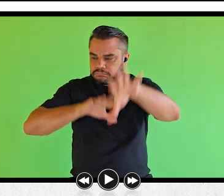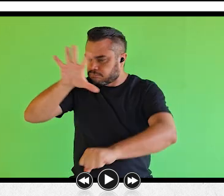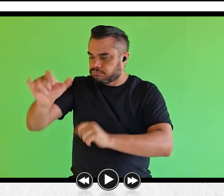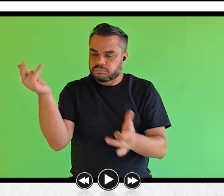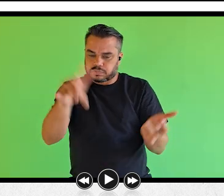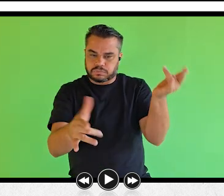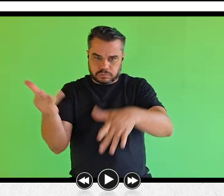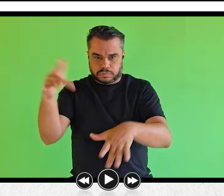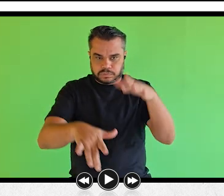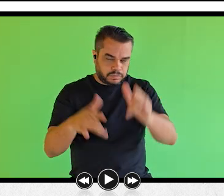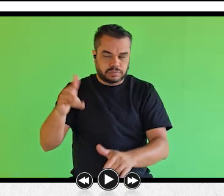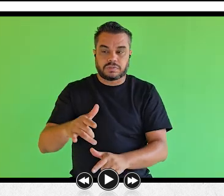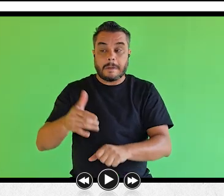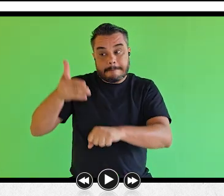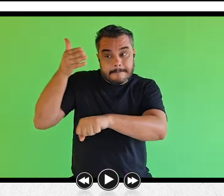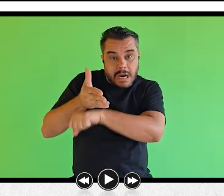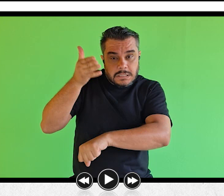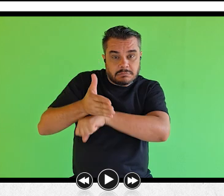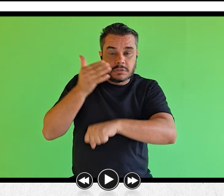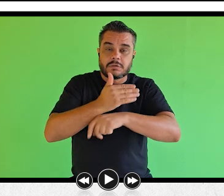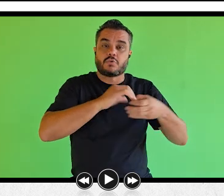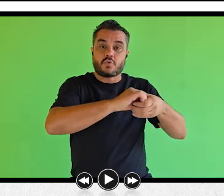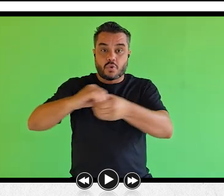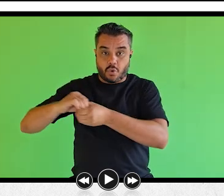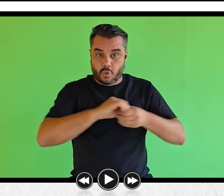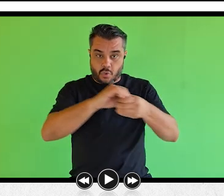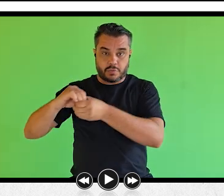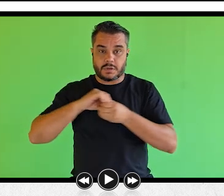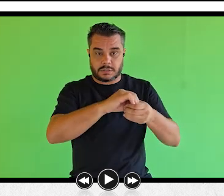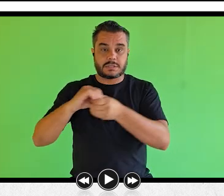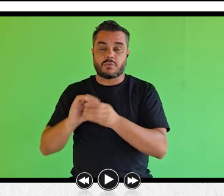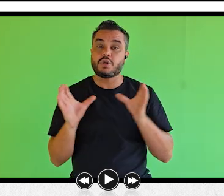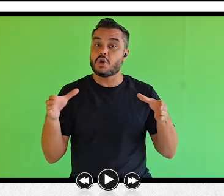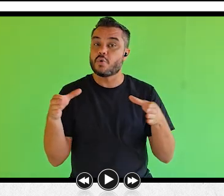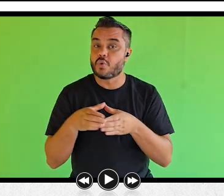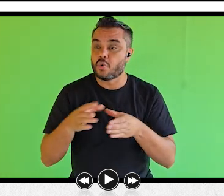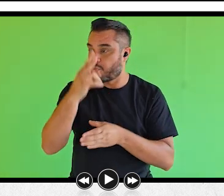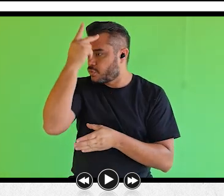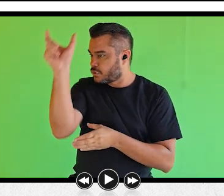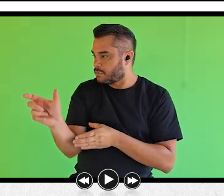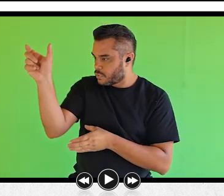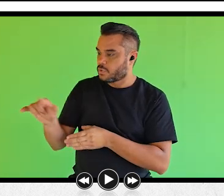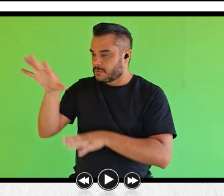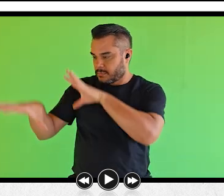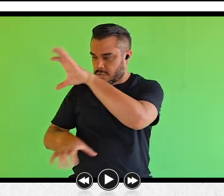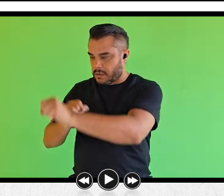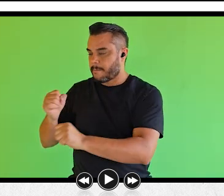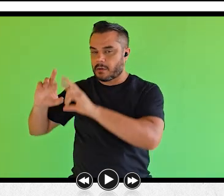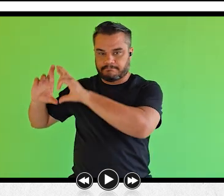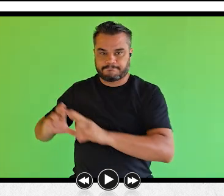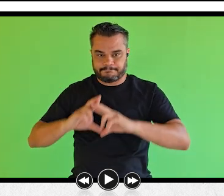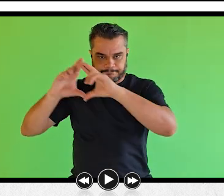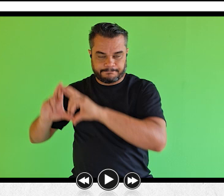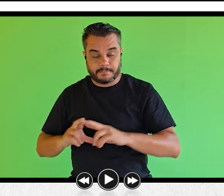e associação de catadores, com vistas a quê? A formalização da contratação. Veja que é uma